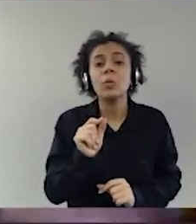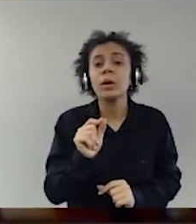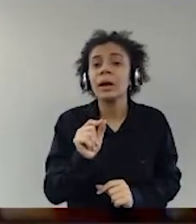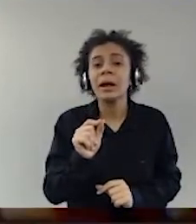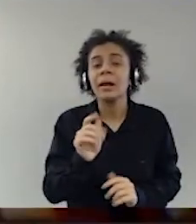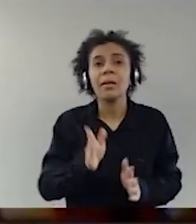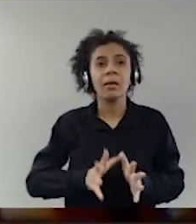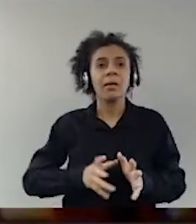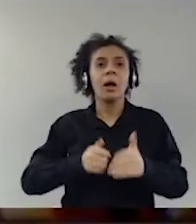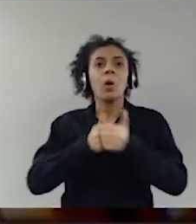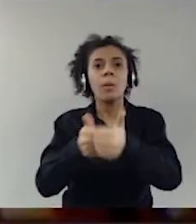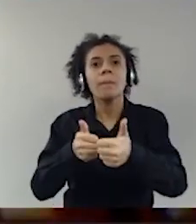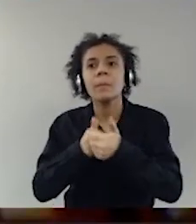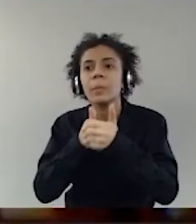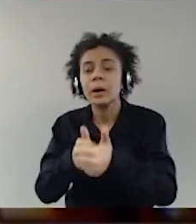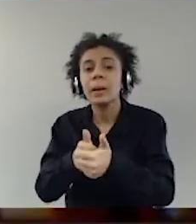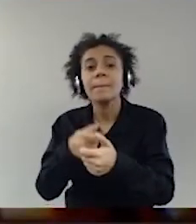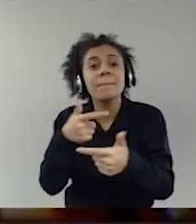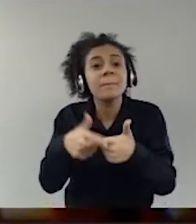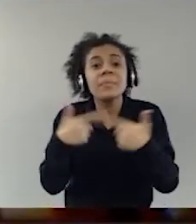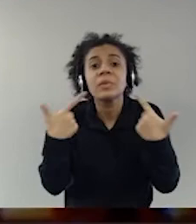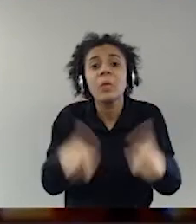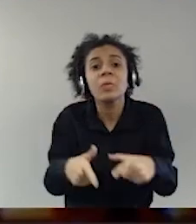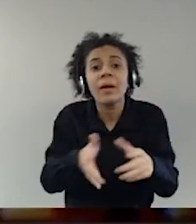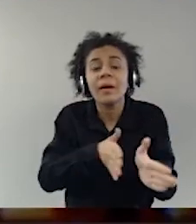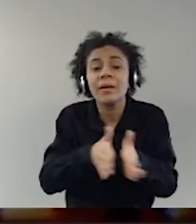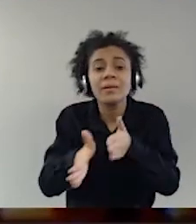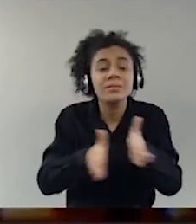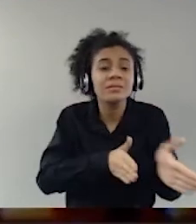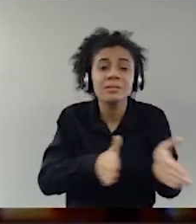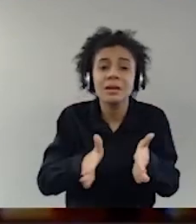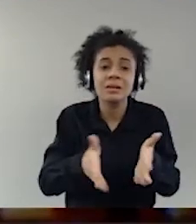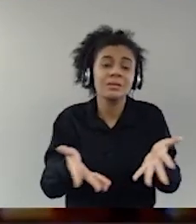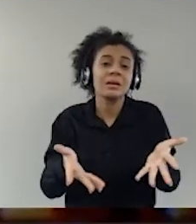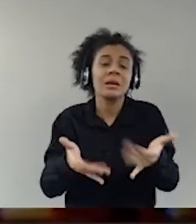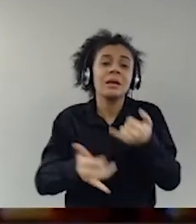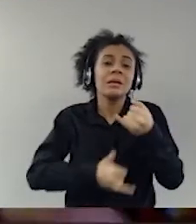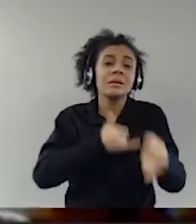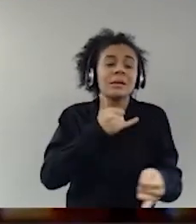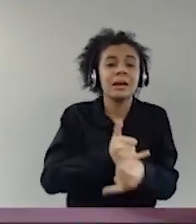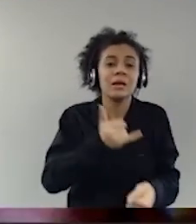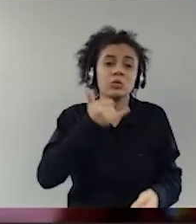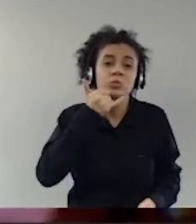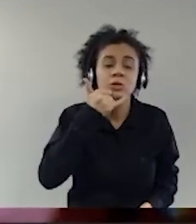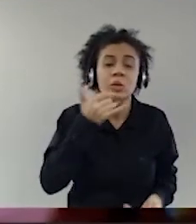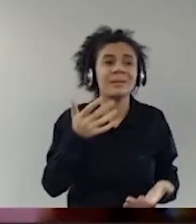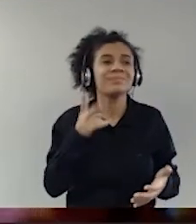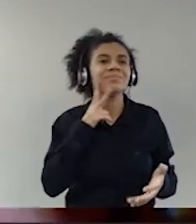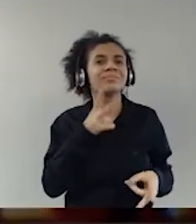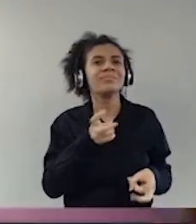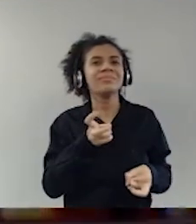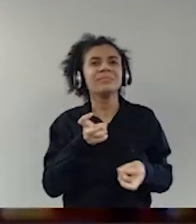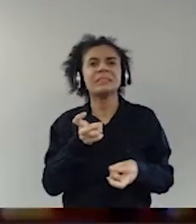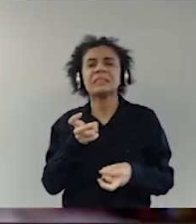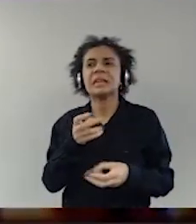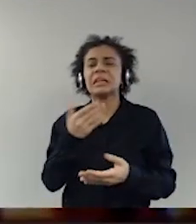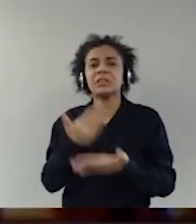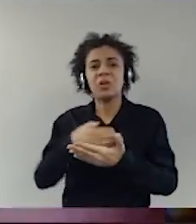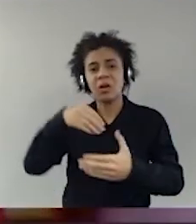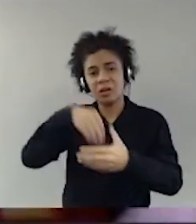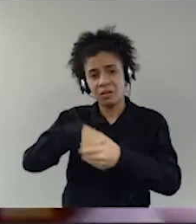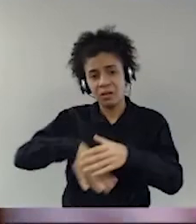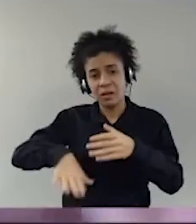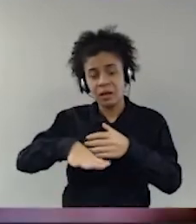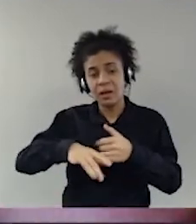nem todas conseguiam acompanhar, porque não tinham acesso a pacotes de dados. E eles verificavam lá da escola que